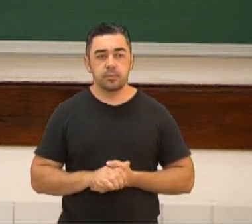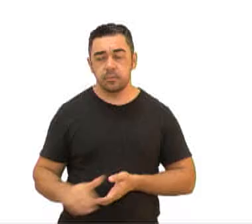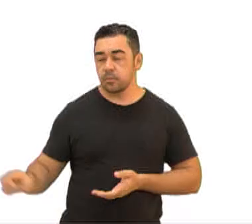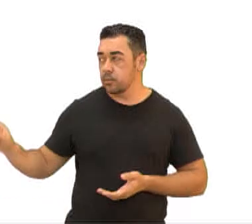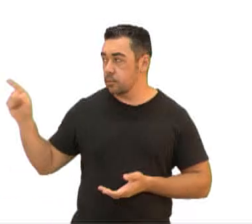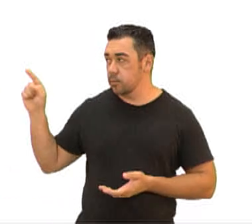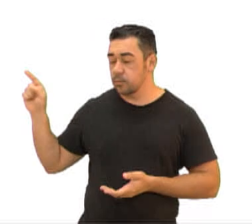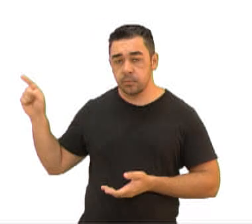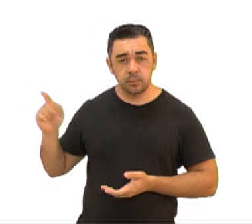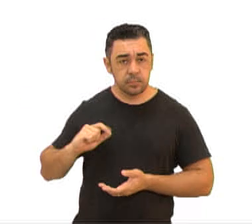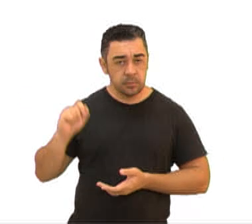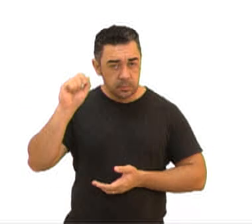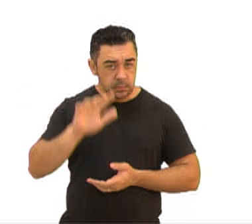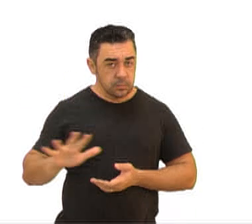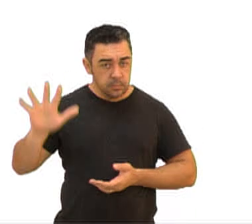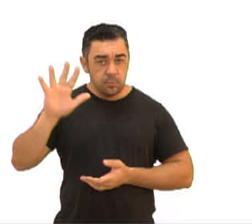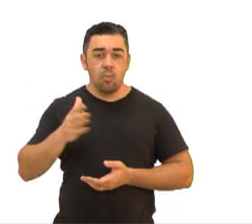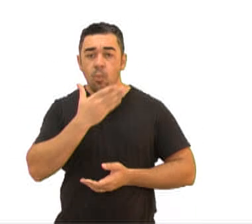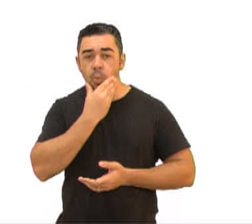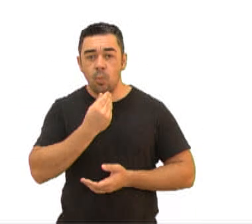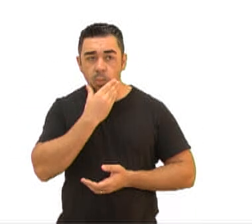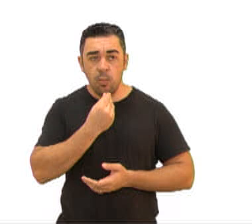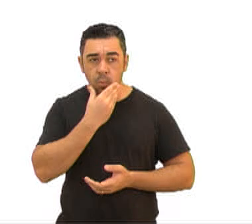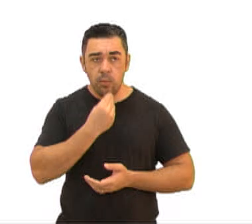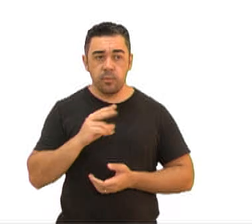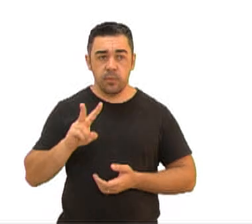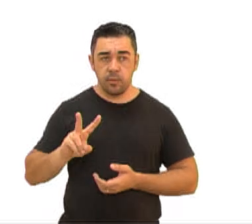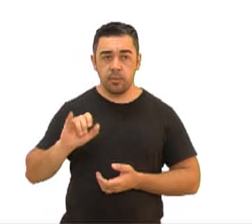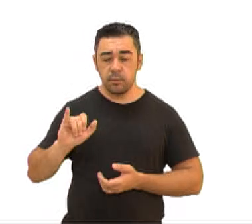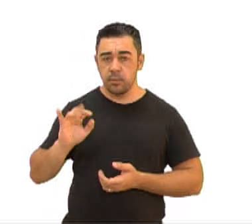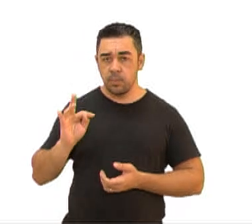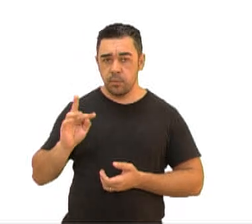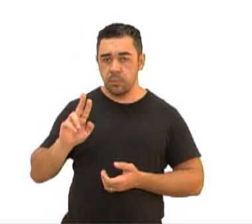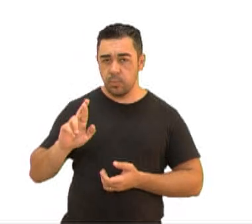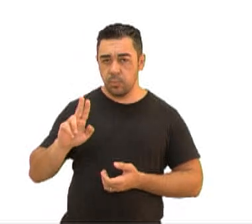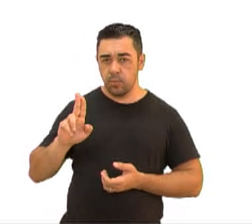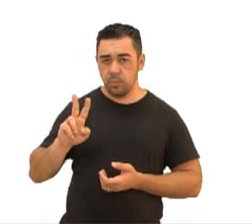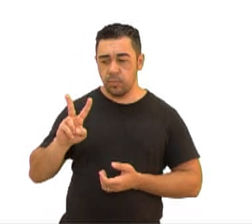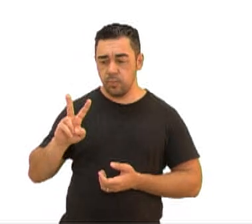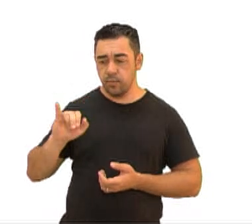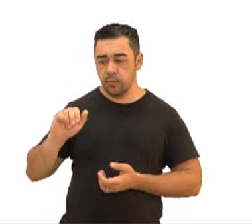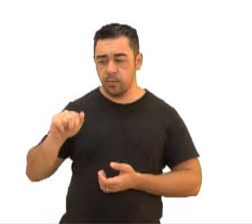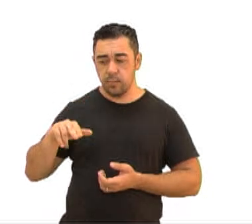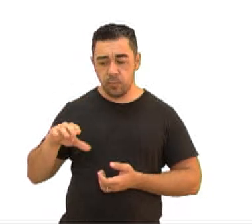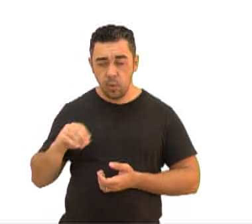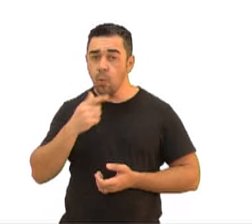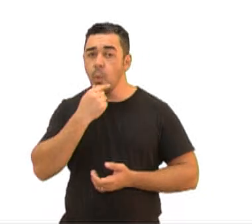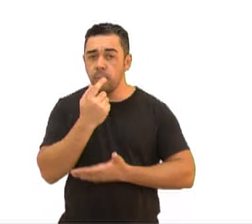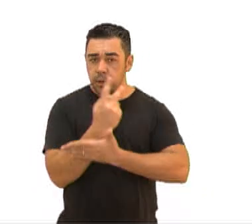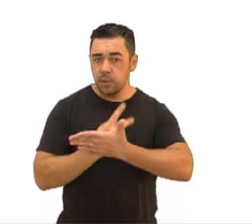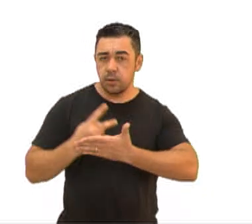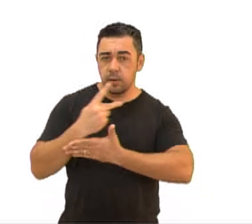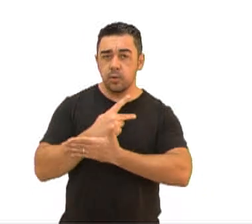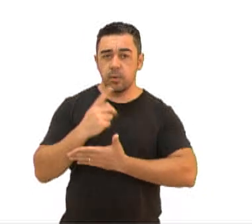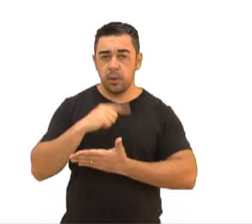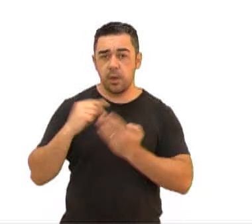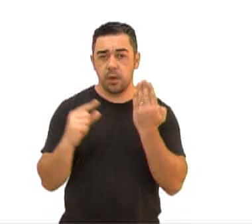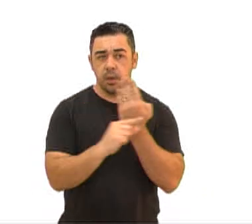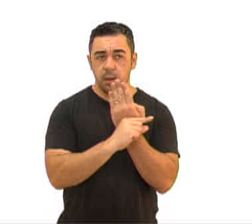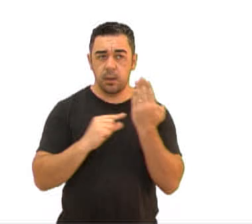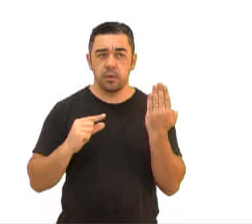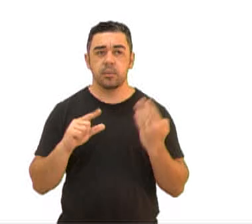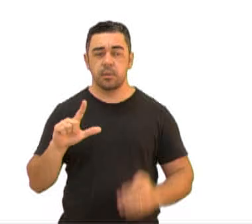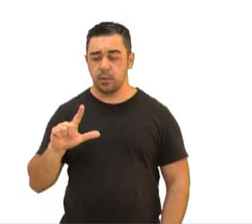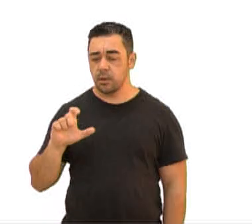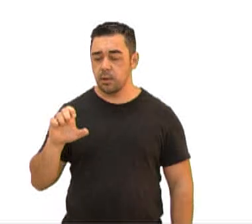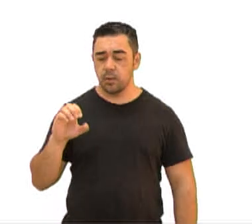Bom, aqui a gente tem uma imagem do homem vitruviano, que é uma ilustração do Leonardo da Vinci, que, vamos